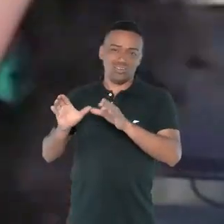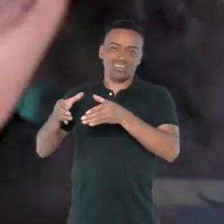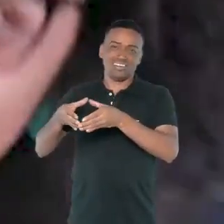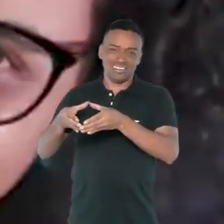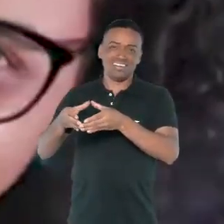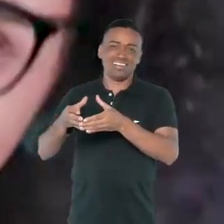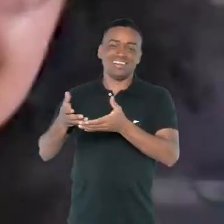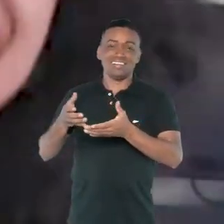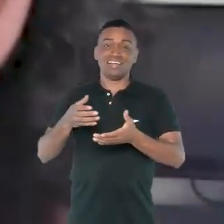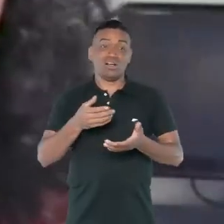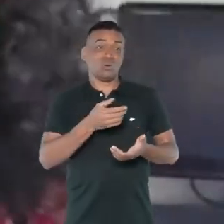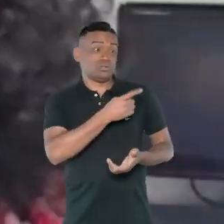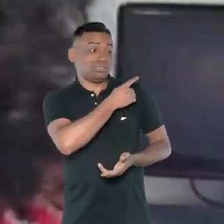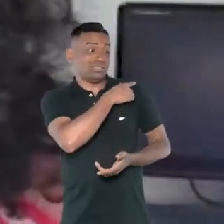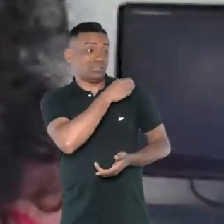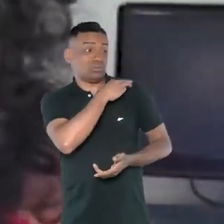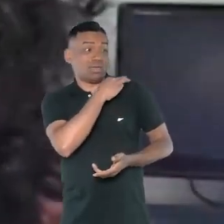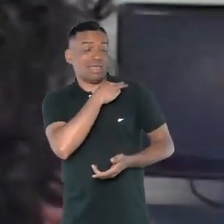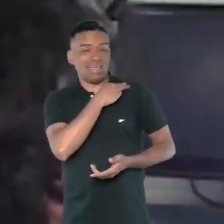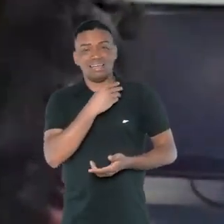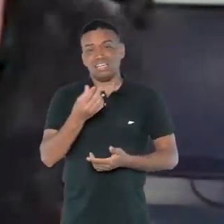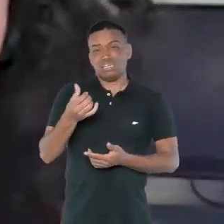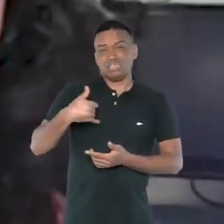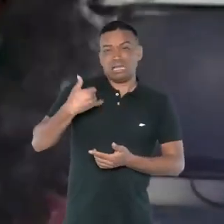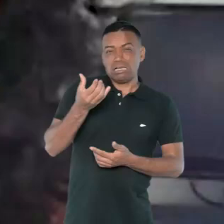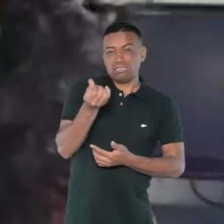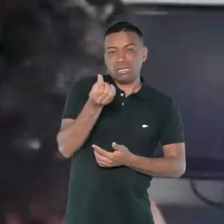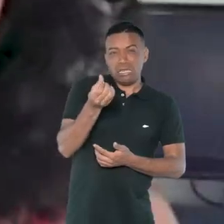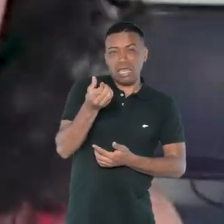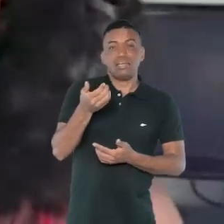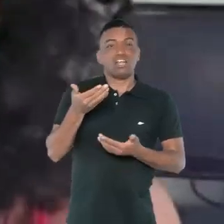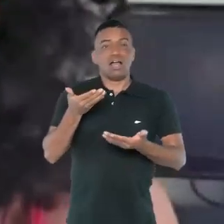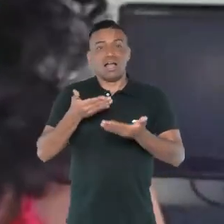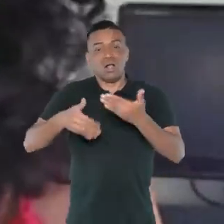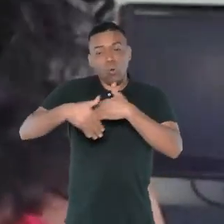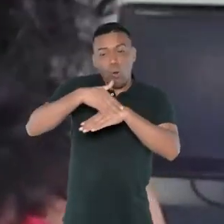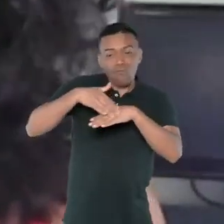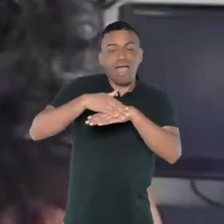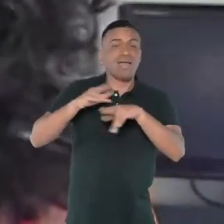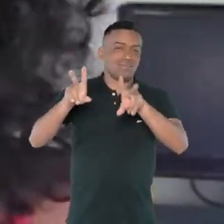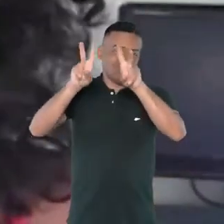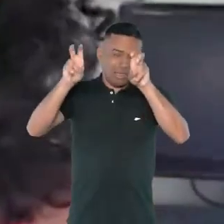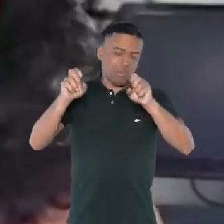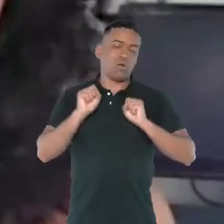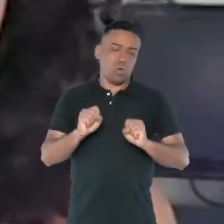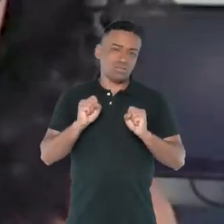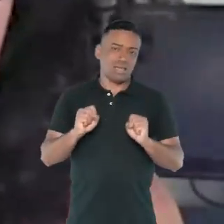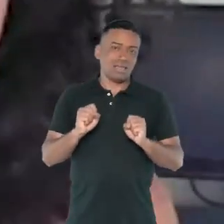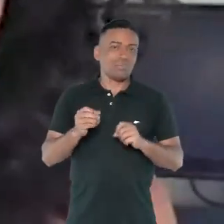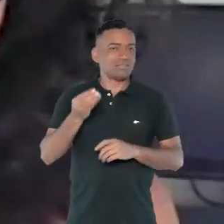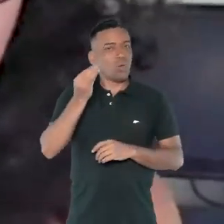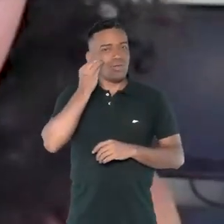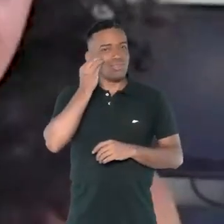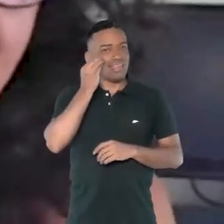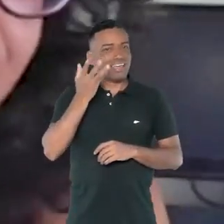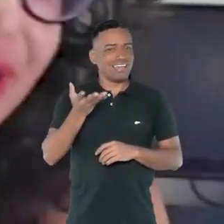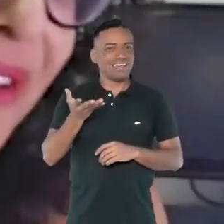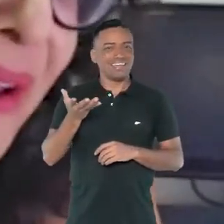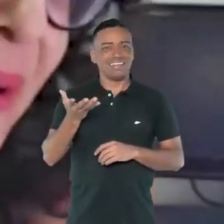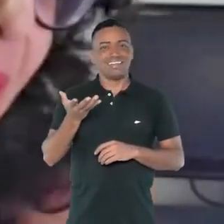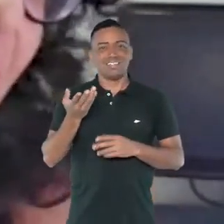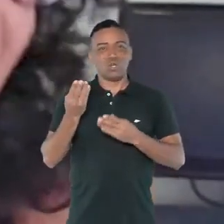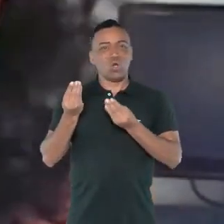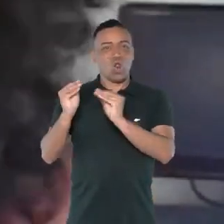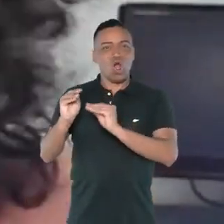esse deixa pros adultos. Ou então pro ensino médio, final do ensino médio, já dá uns 16 anos, já consegue ter essa conversa desse